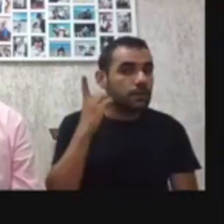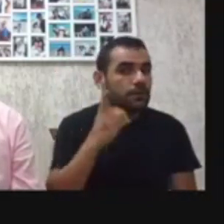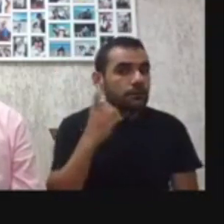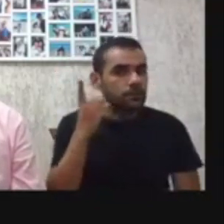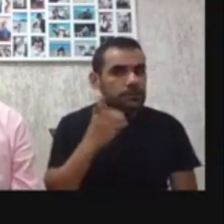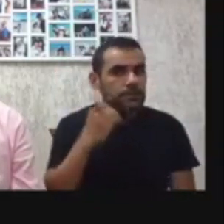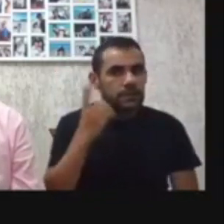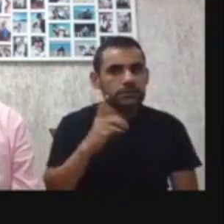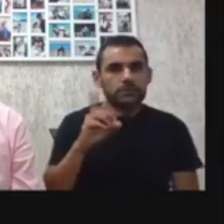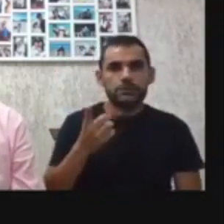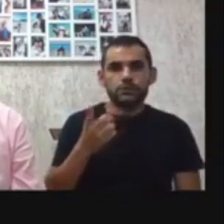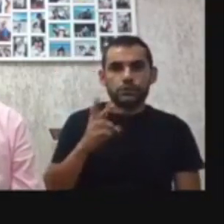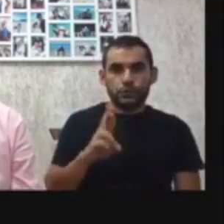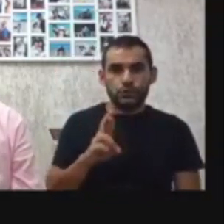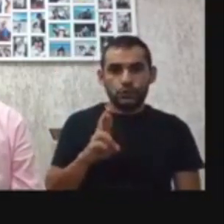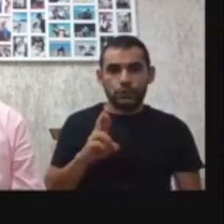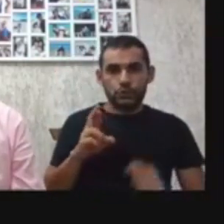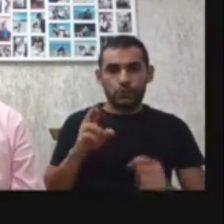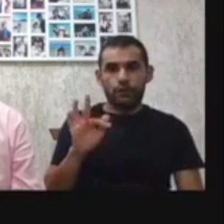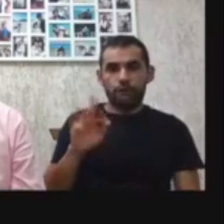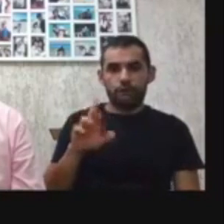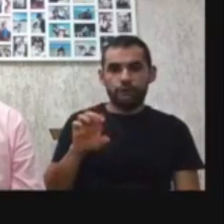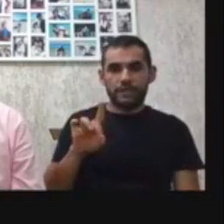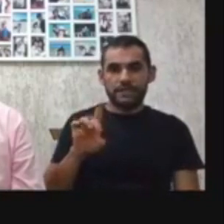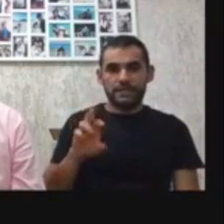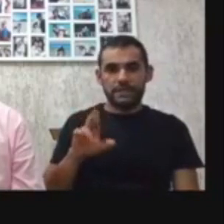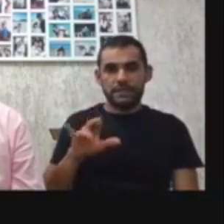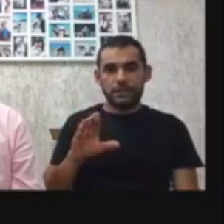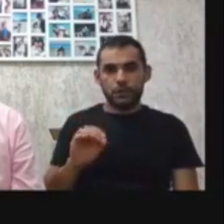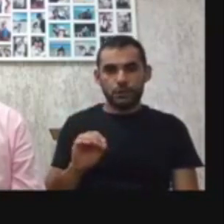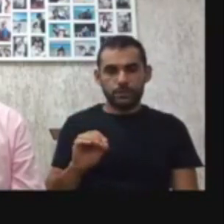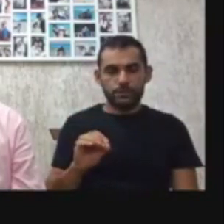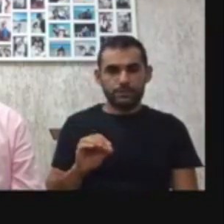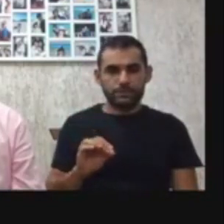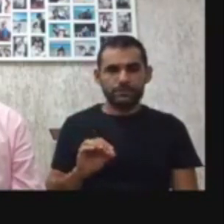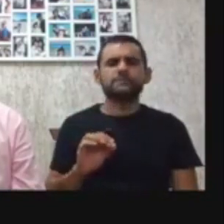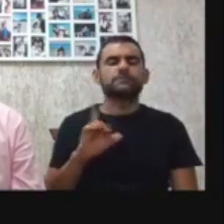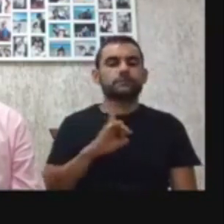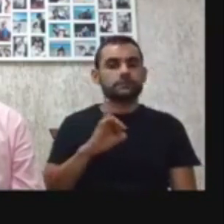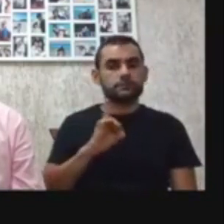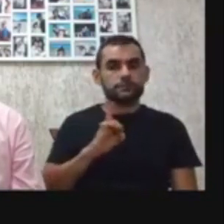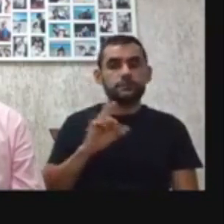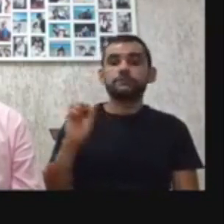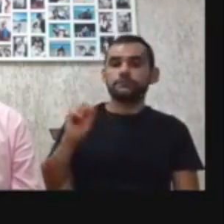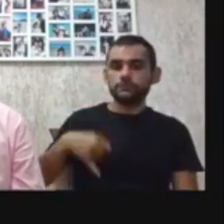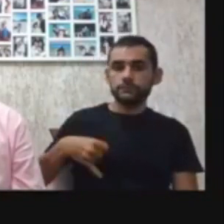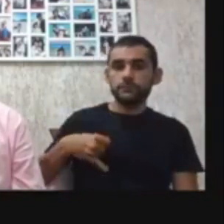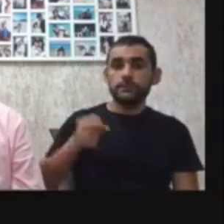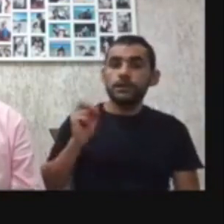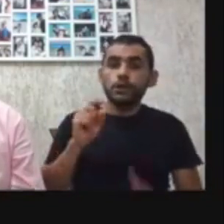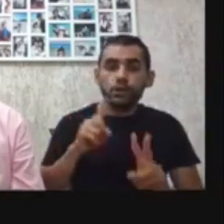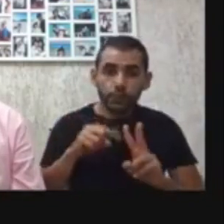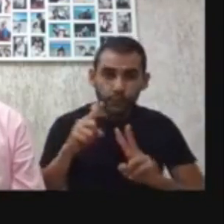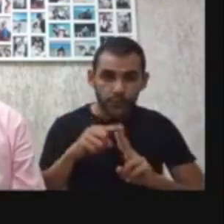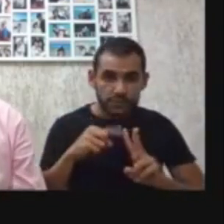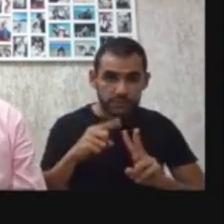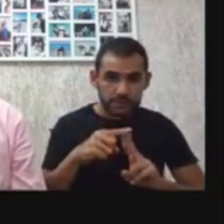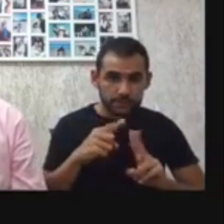deputado doutor Frederico. Então, existe sim, isso é fato, duas questões.